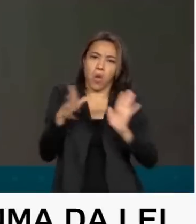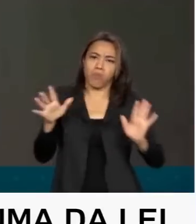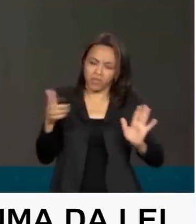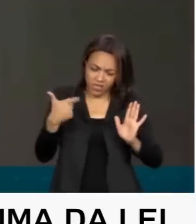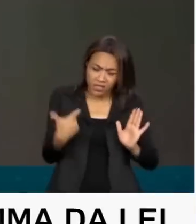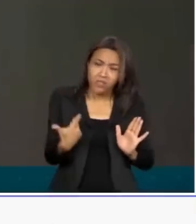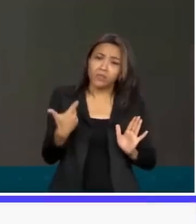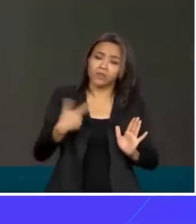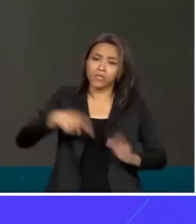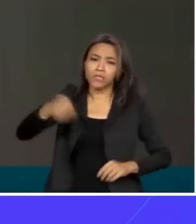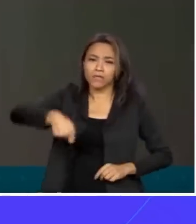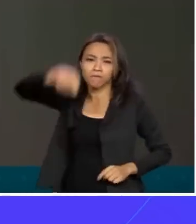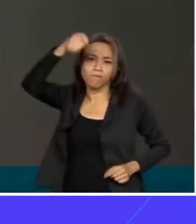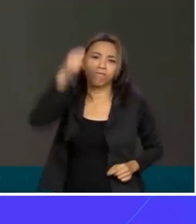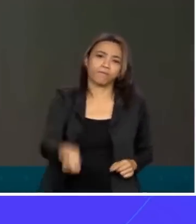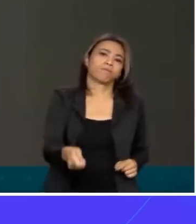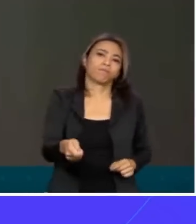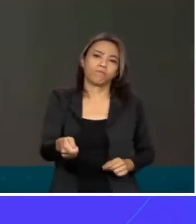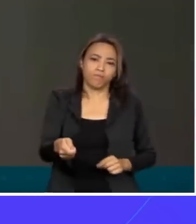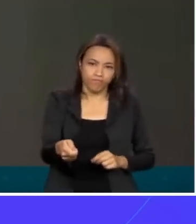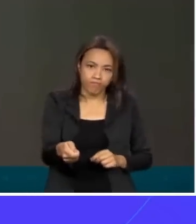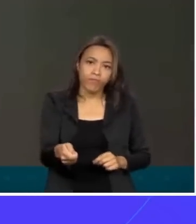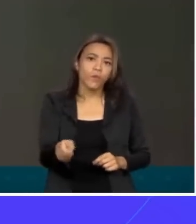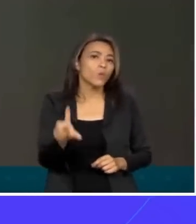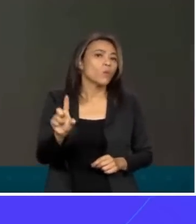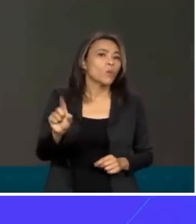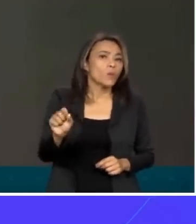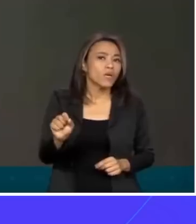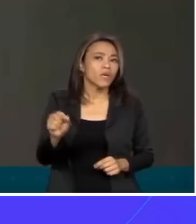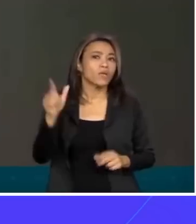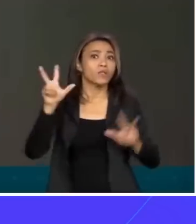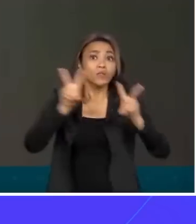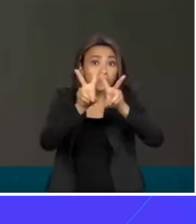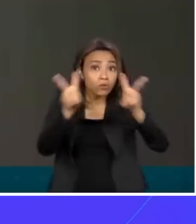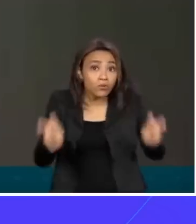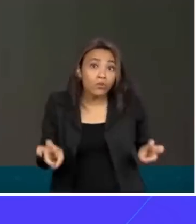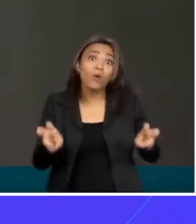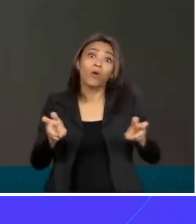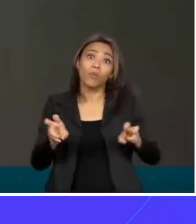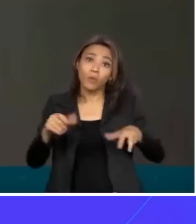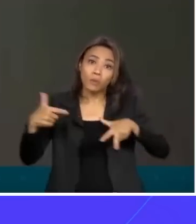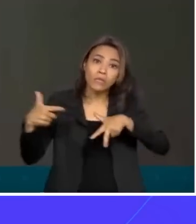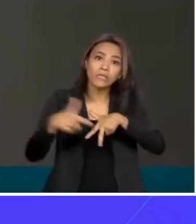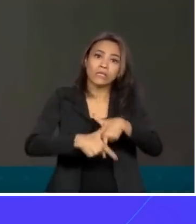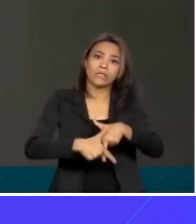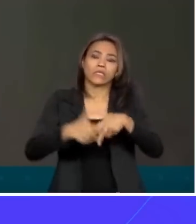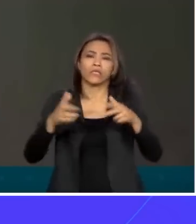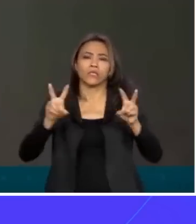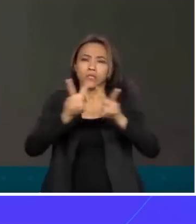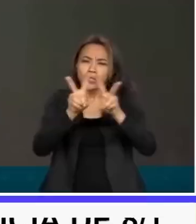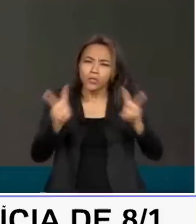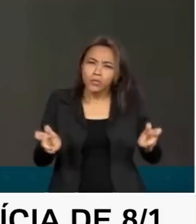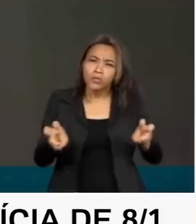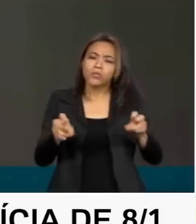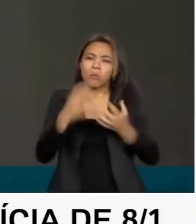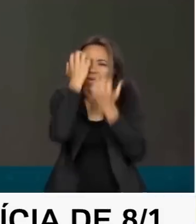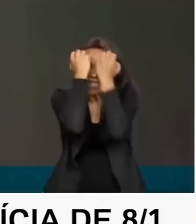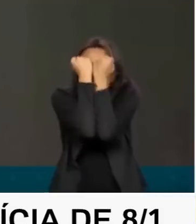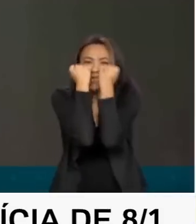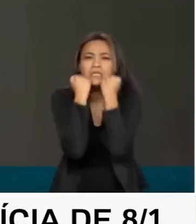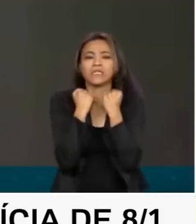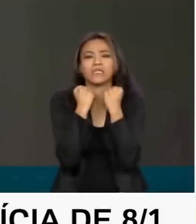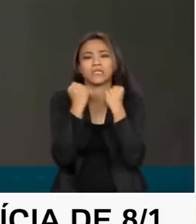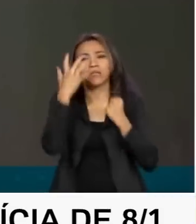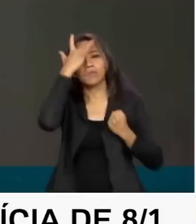Federal para que entreguem novos documentos para aprofundar a investigação sobre a